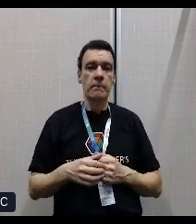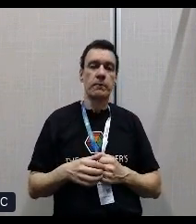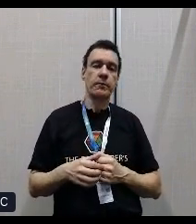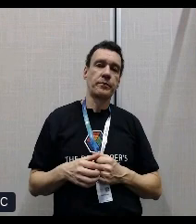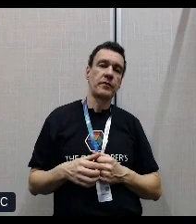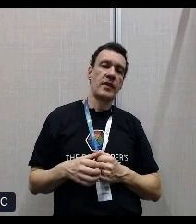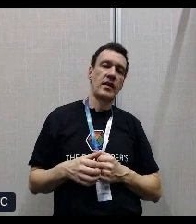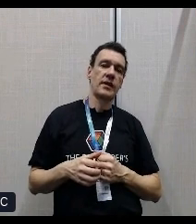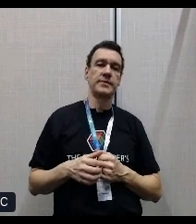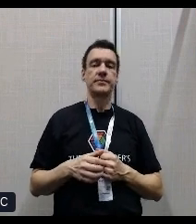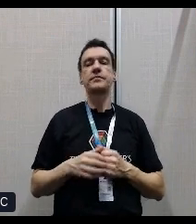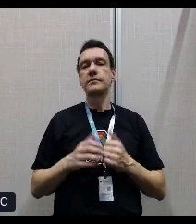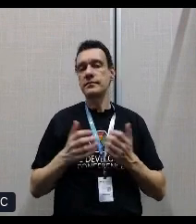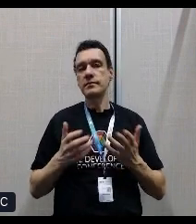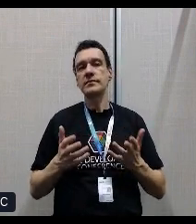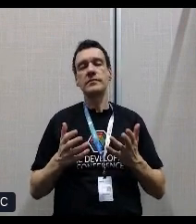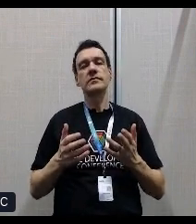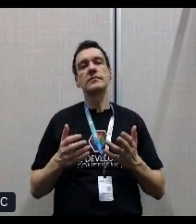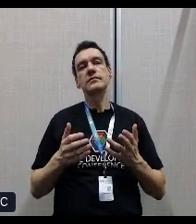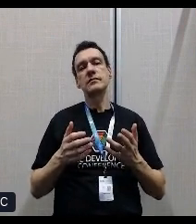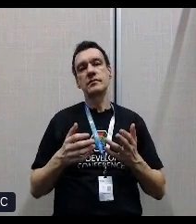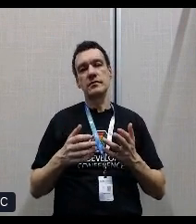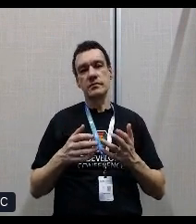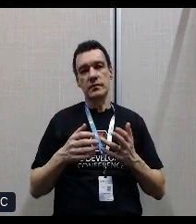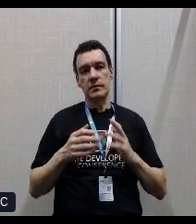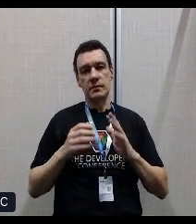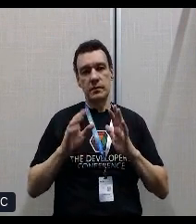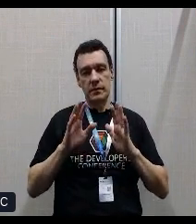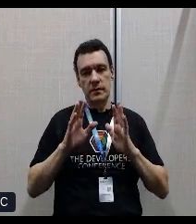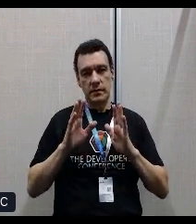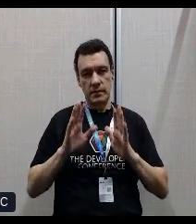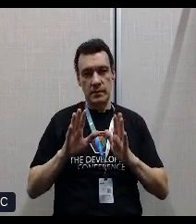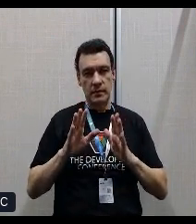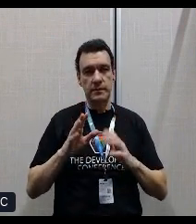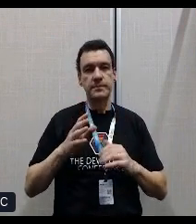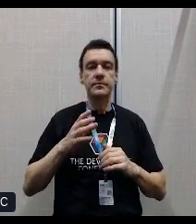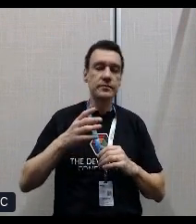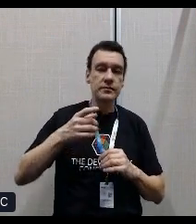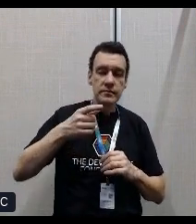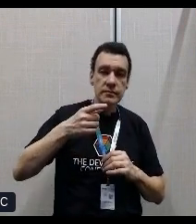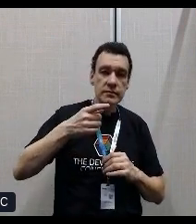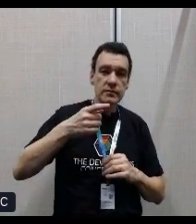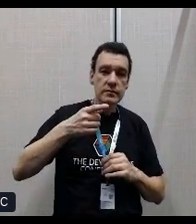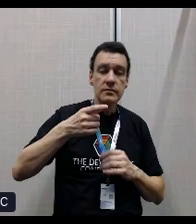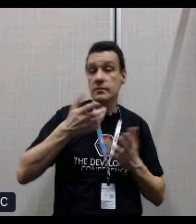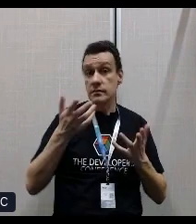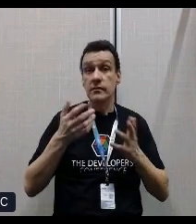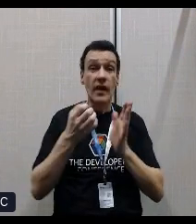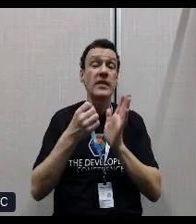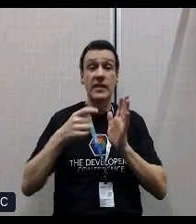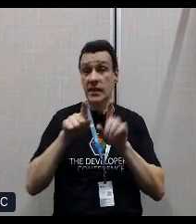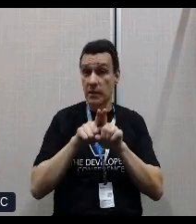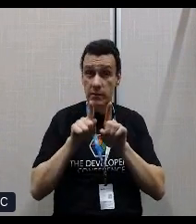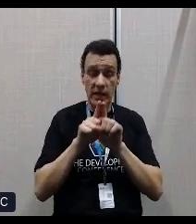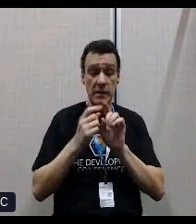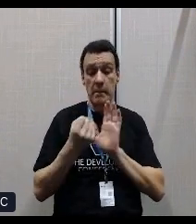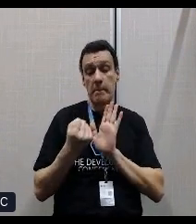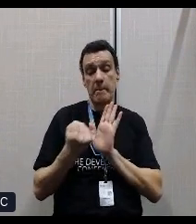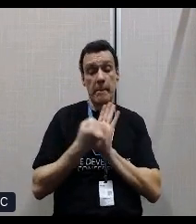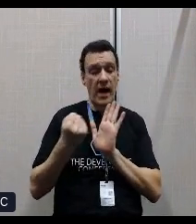valor de mercado no sentido de ganho para valor de marca, a empresa ser